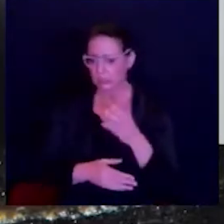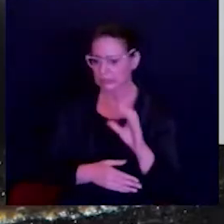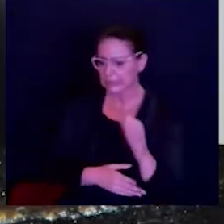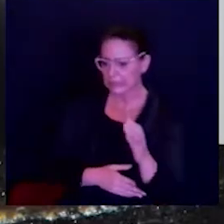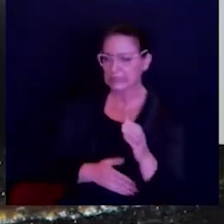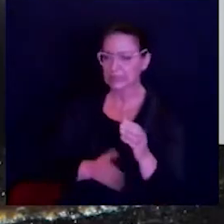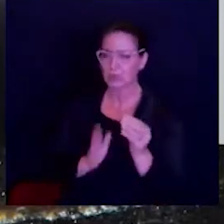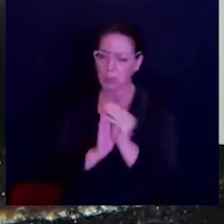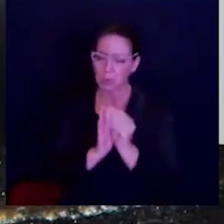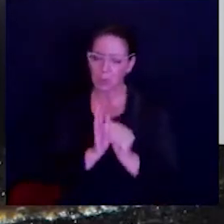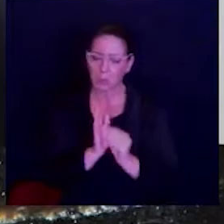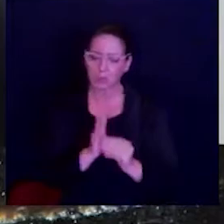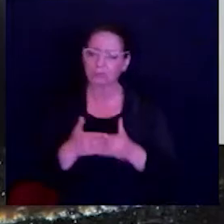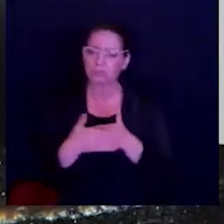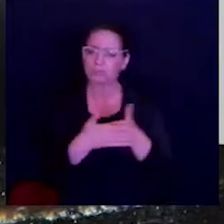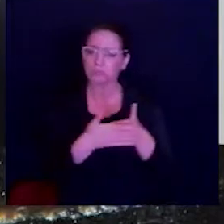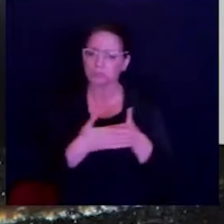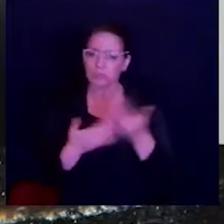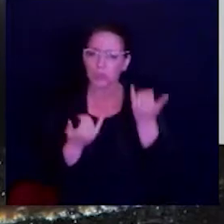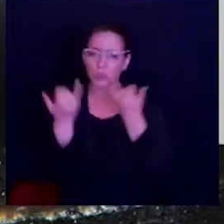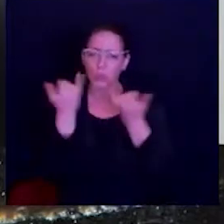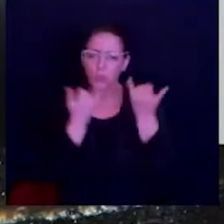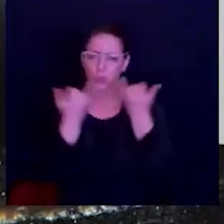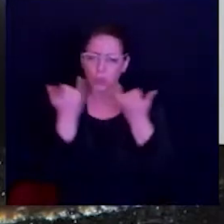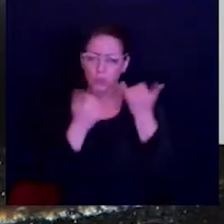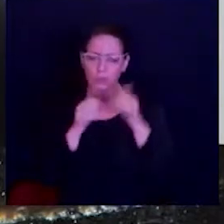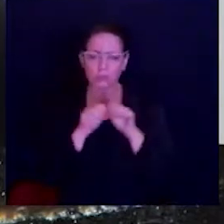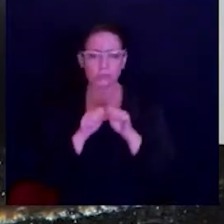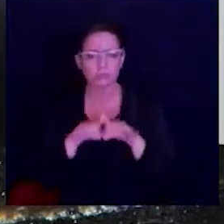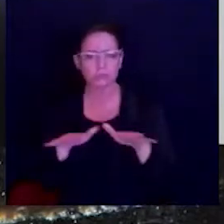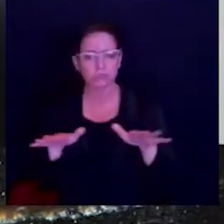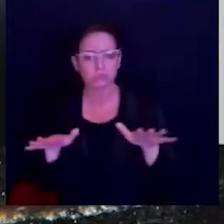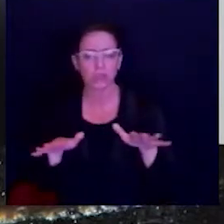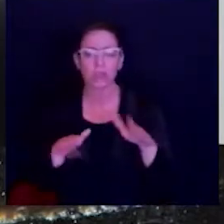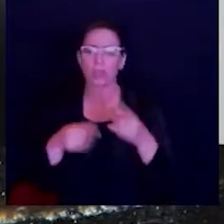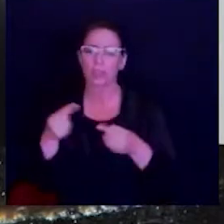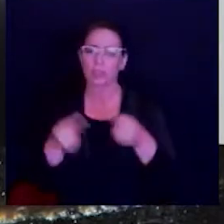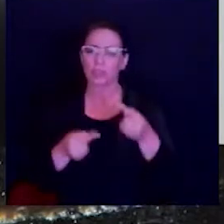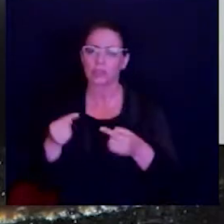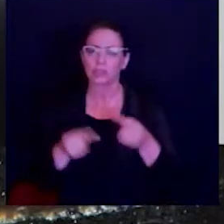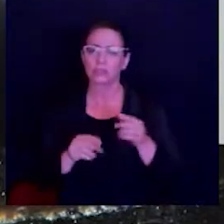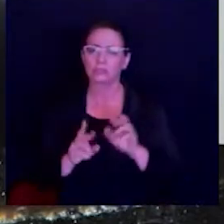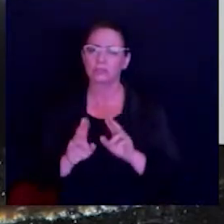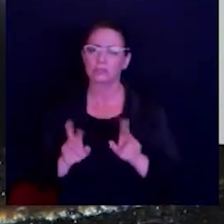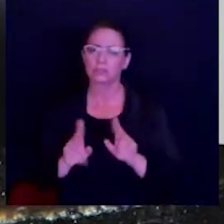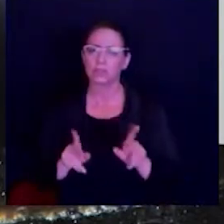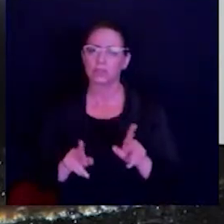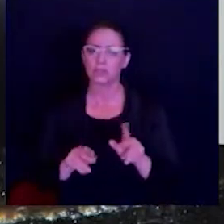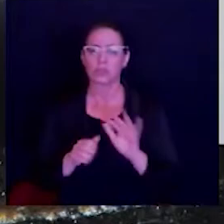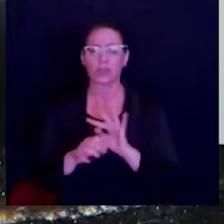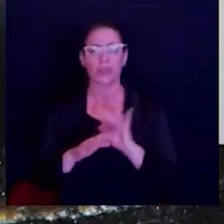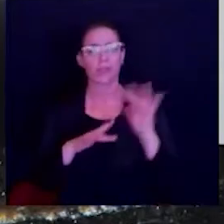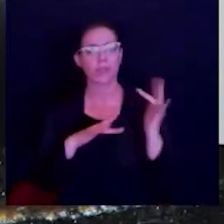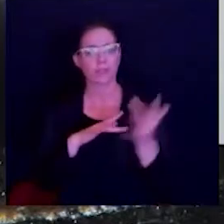conteúdo quase ilimitado de informações difundidas e debatidas em diferentes redes